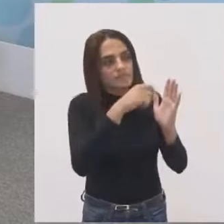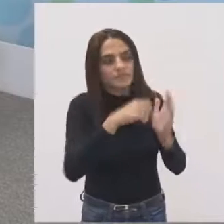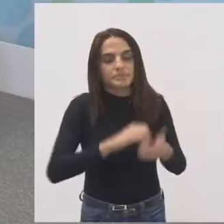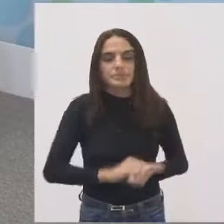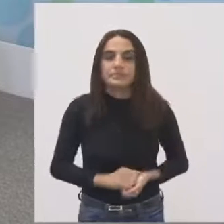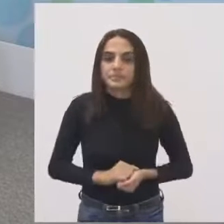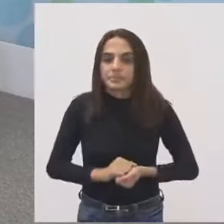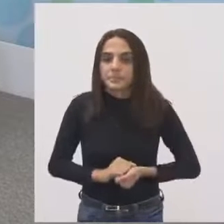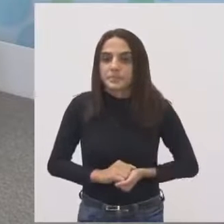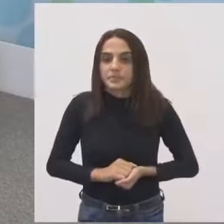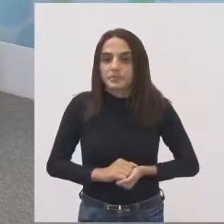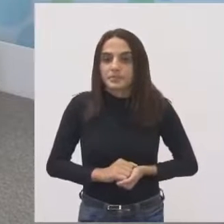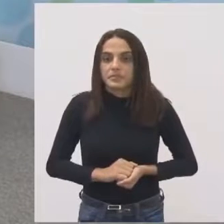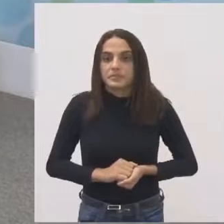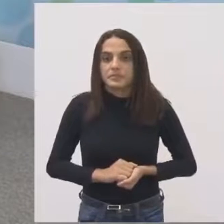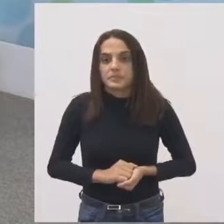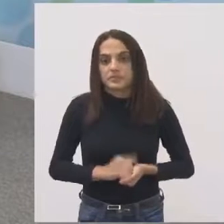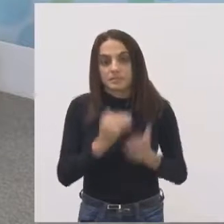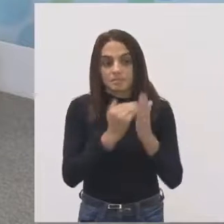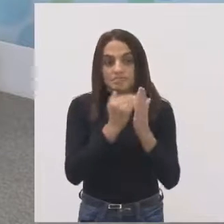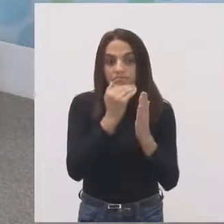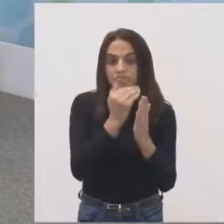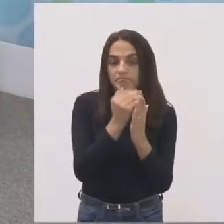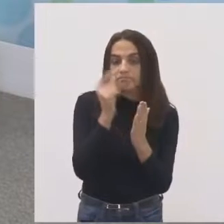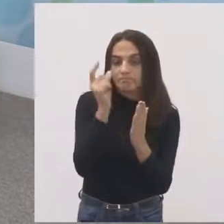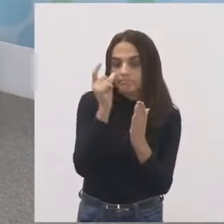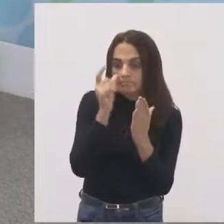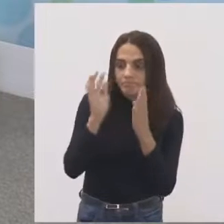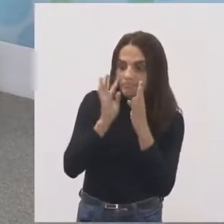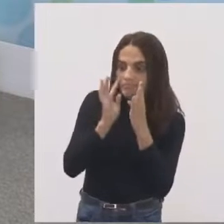aí já foi, né? Sim, então é mais uma atenção.